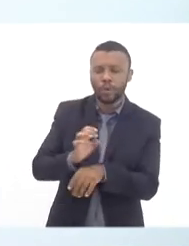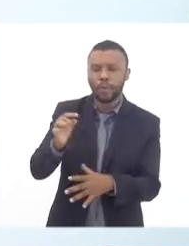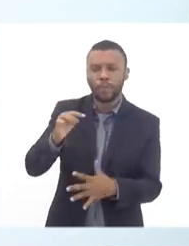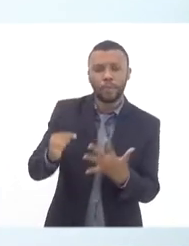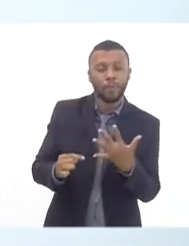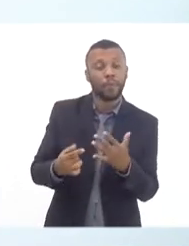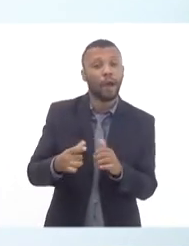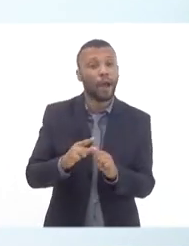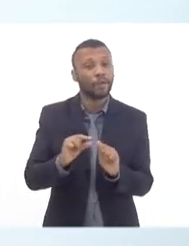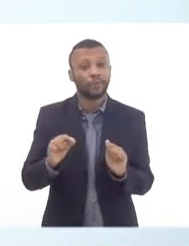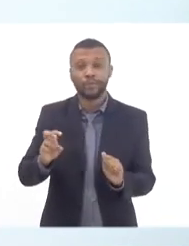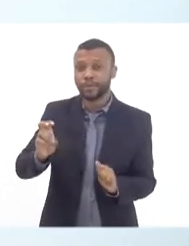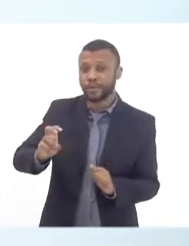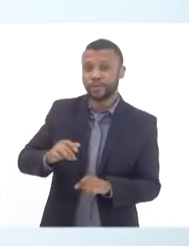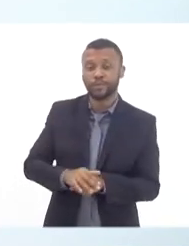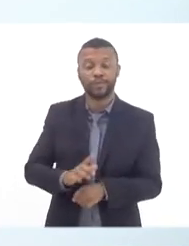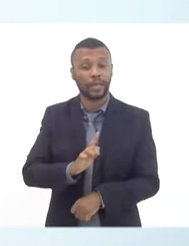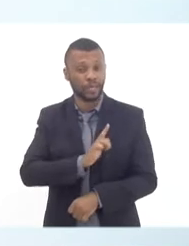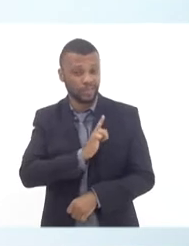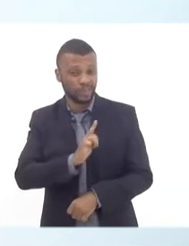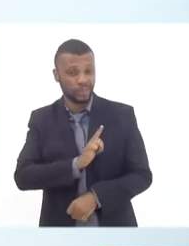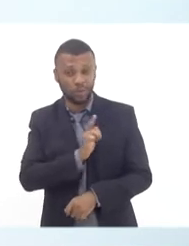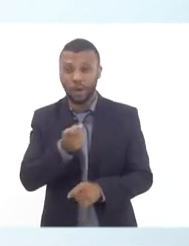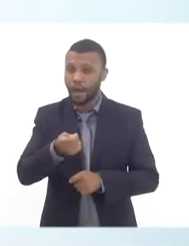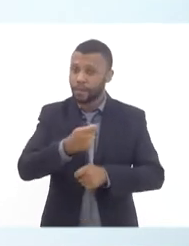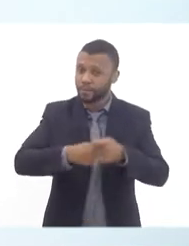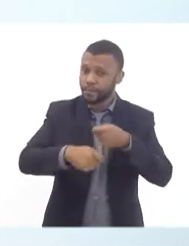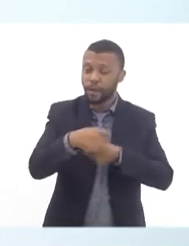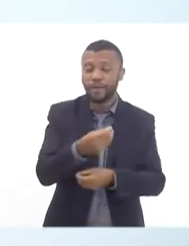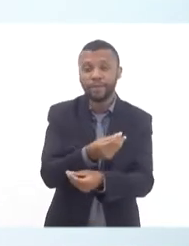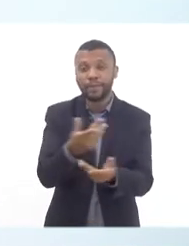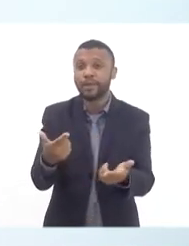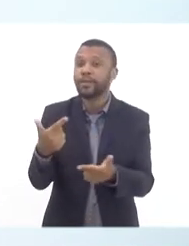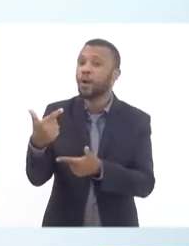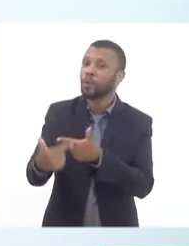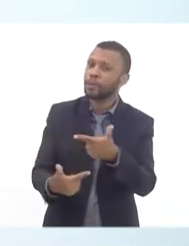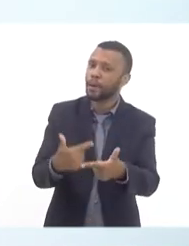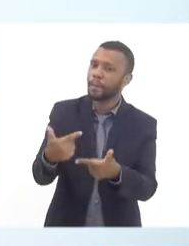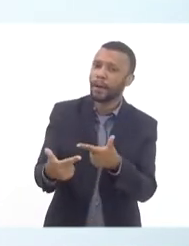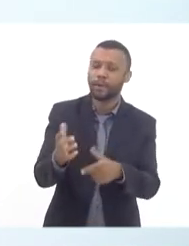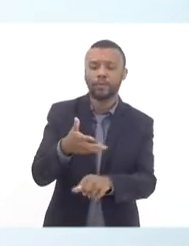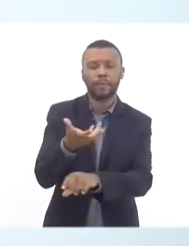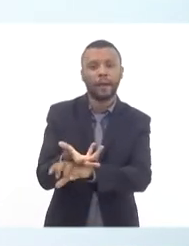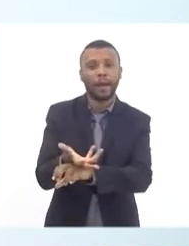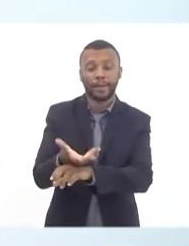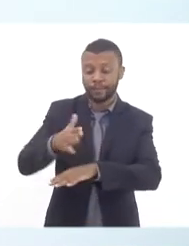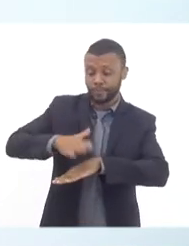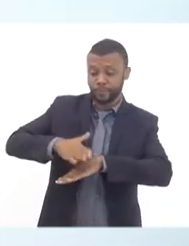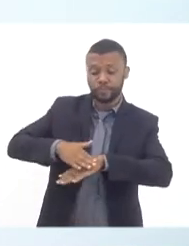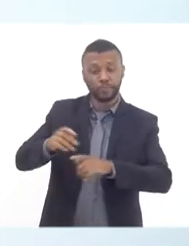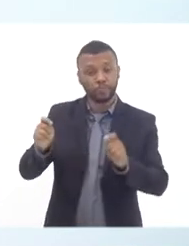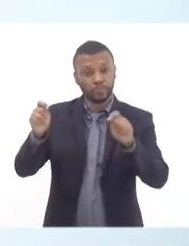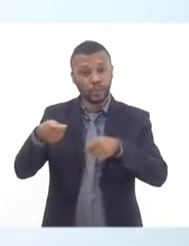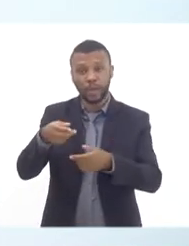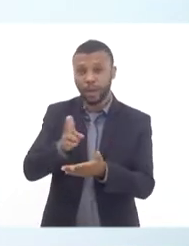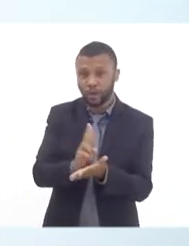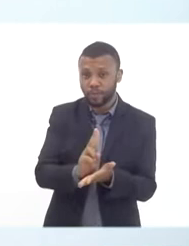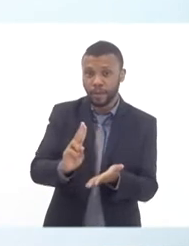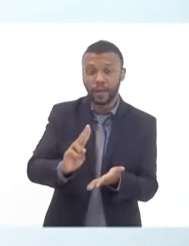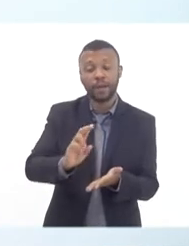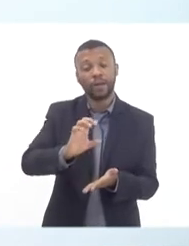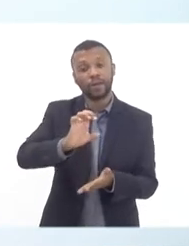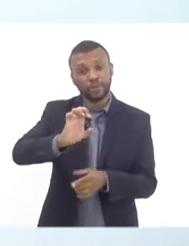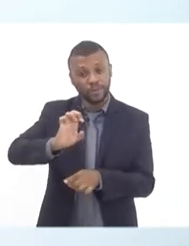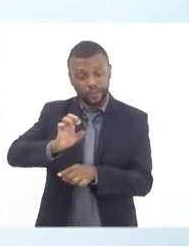A gestão técnica, administrativa e operacional do parque caberá à Universidade do Estado do